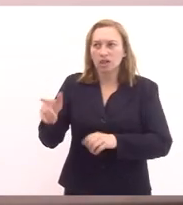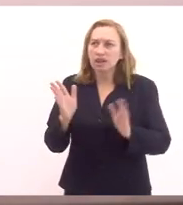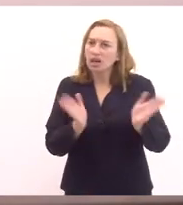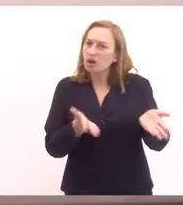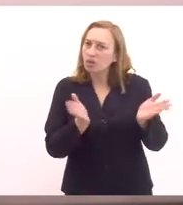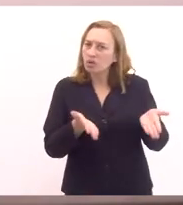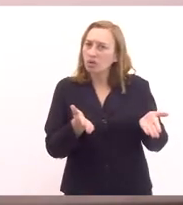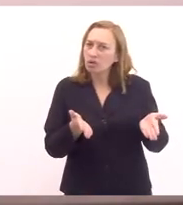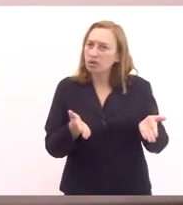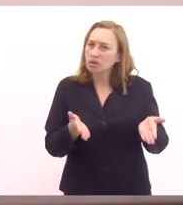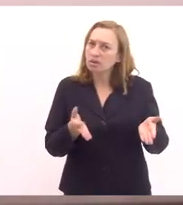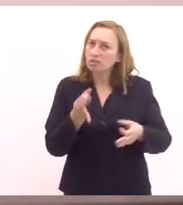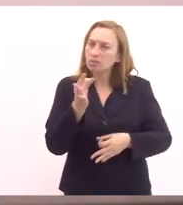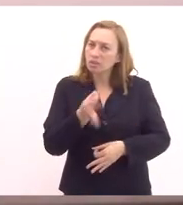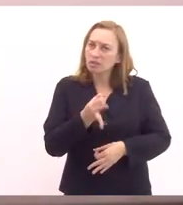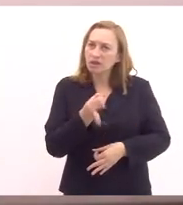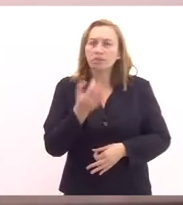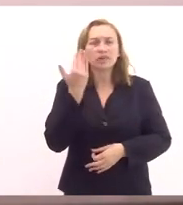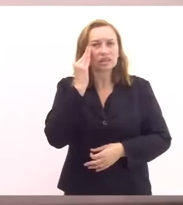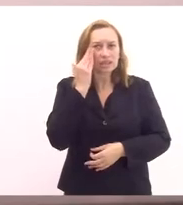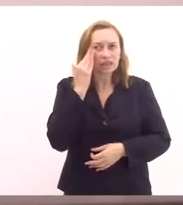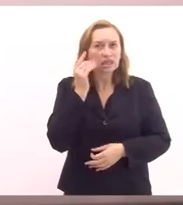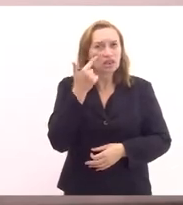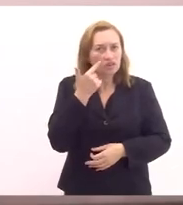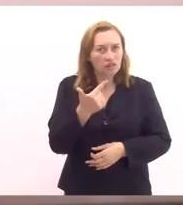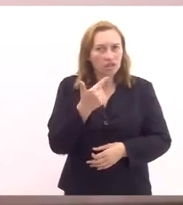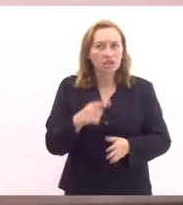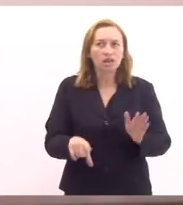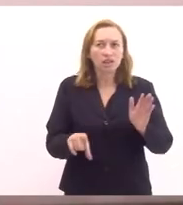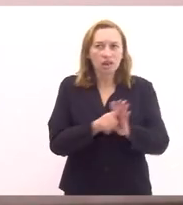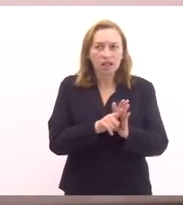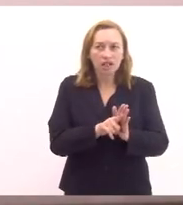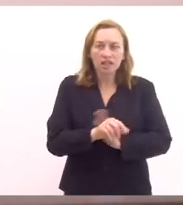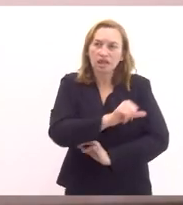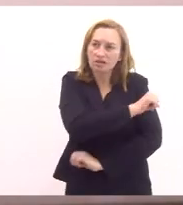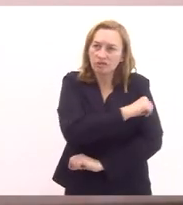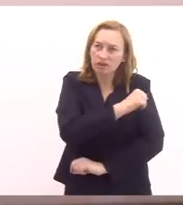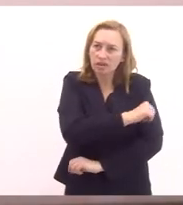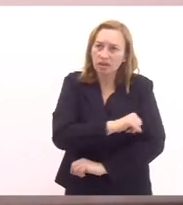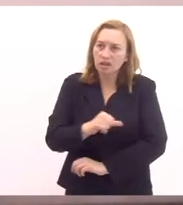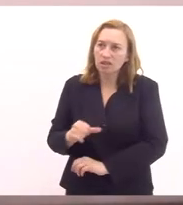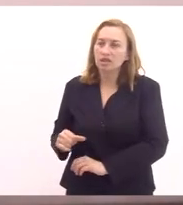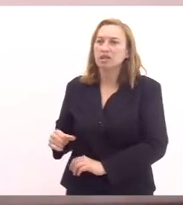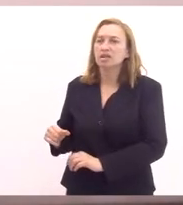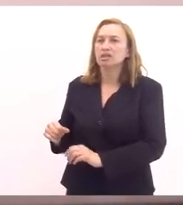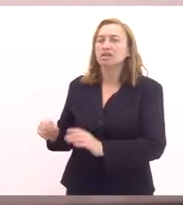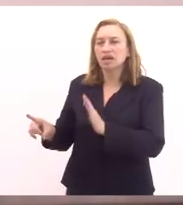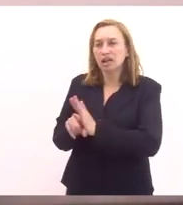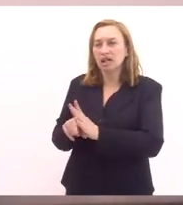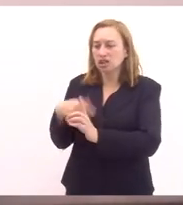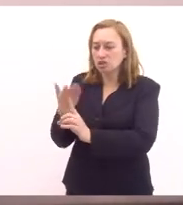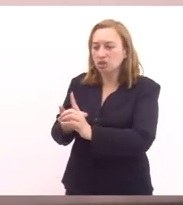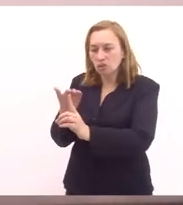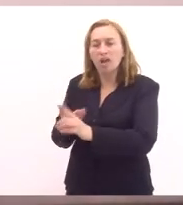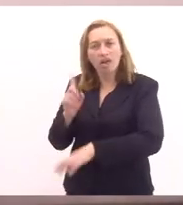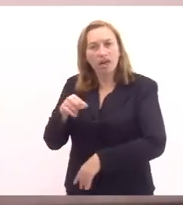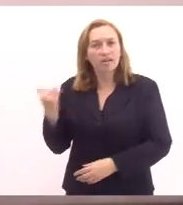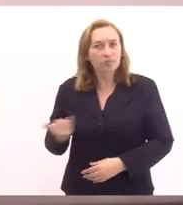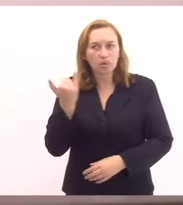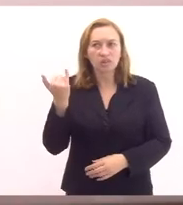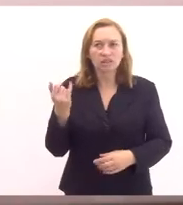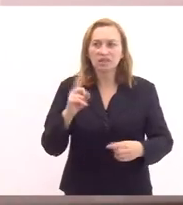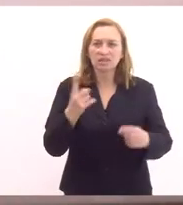ela agora tá perfeitamente vendo que as leis pro enfermeira Dias Leite produção ambas necessárias e não são